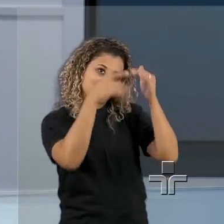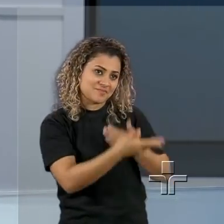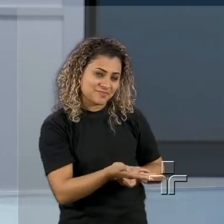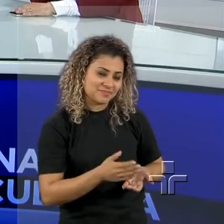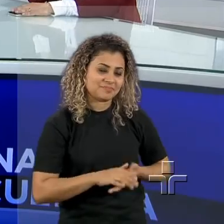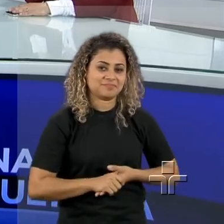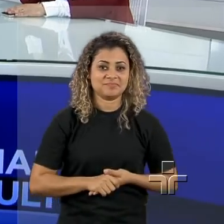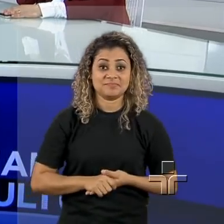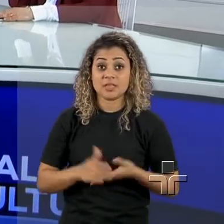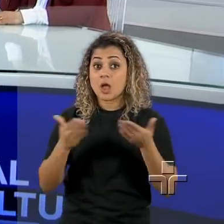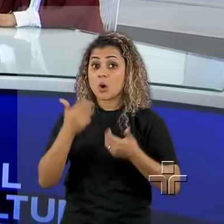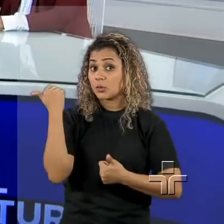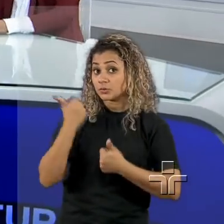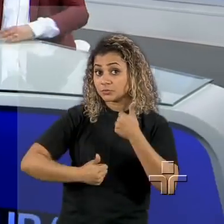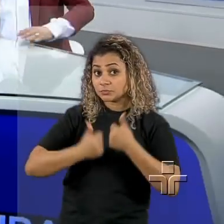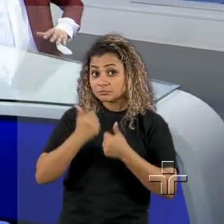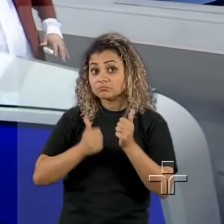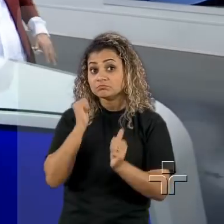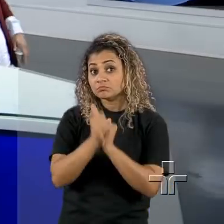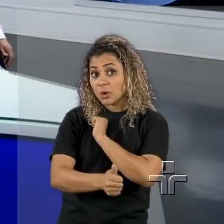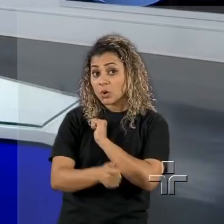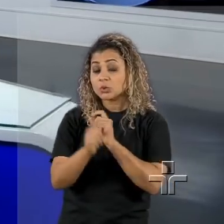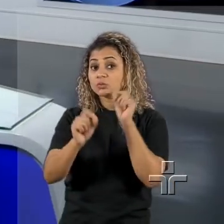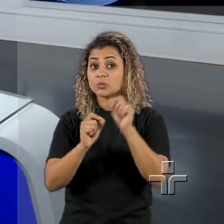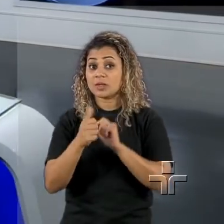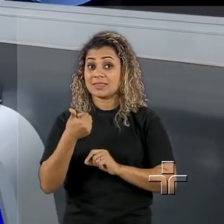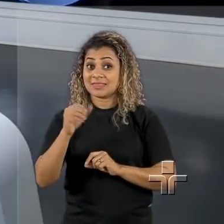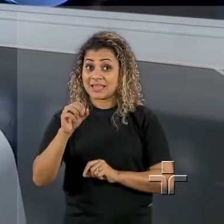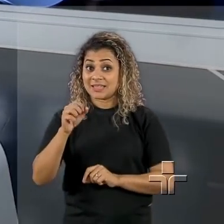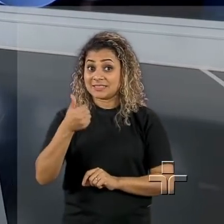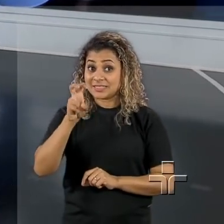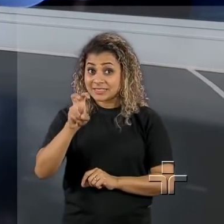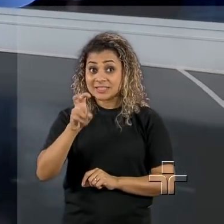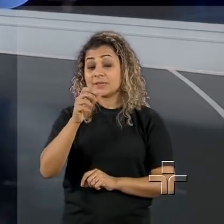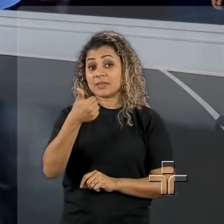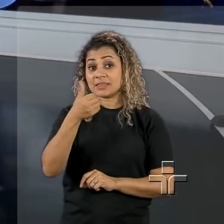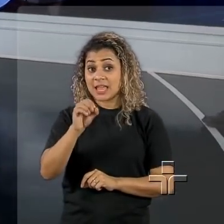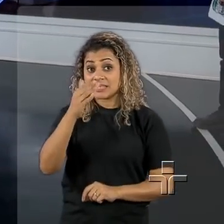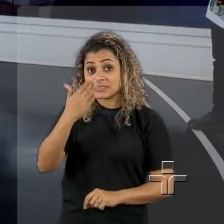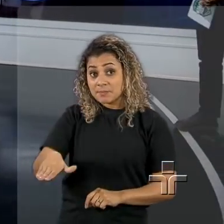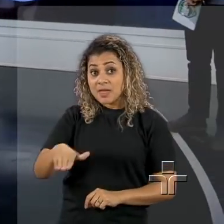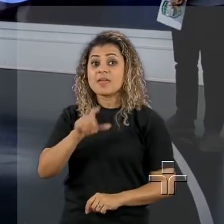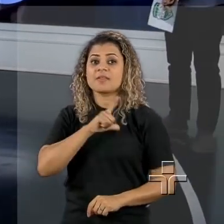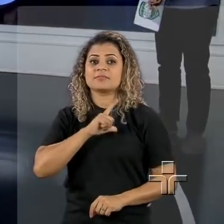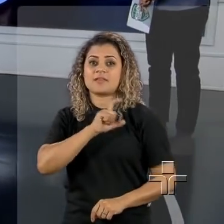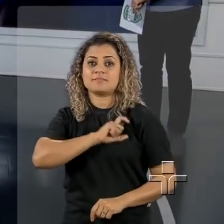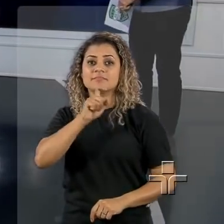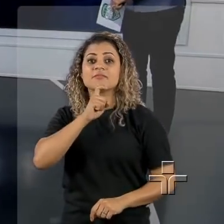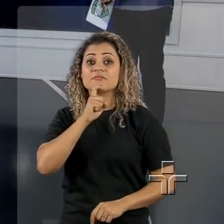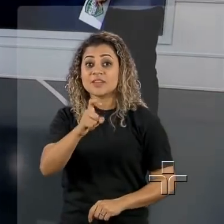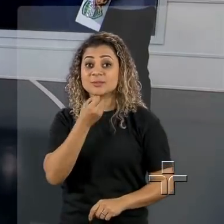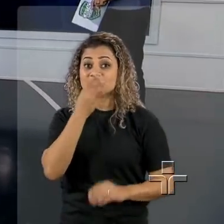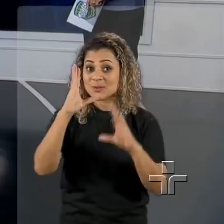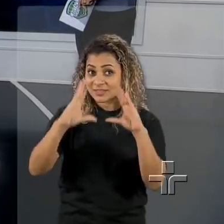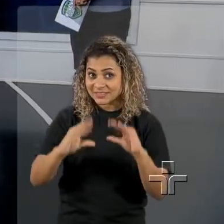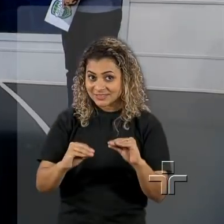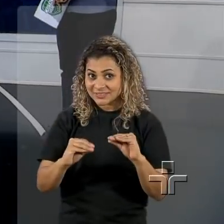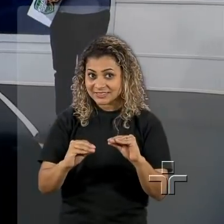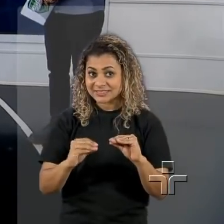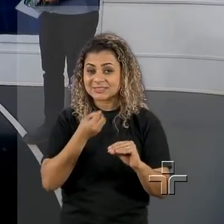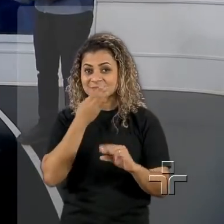asilo. Dos assuntos internacionais, qual você destaca, Pondé? a repetição do caso dos Estados